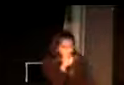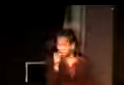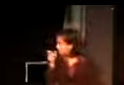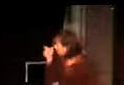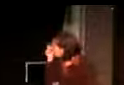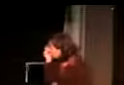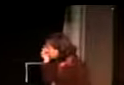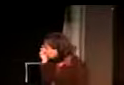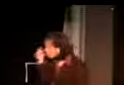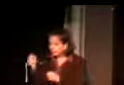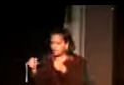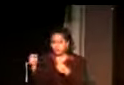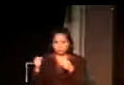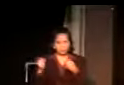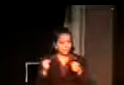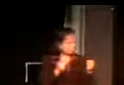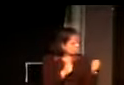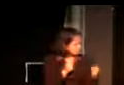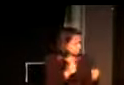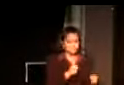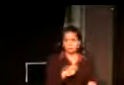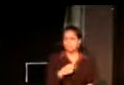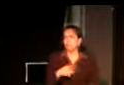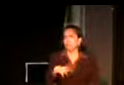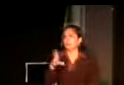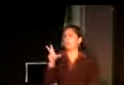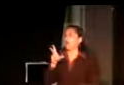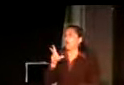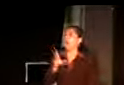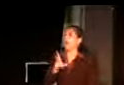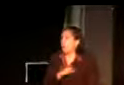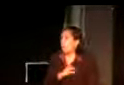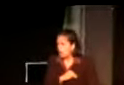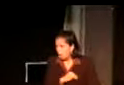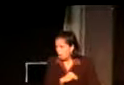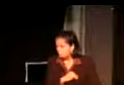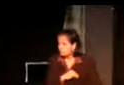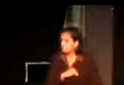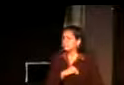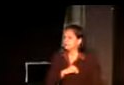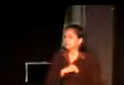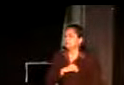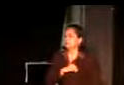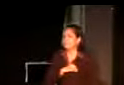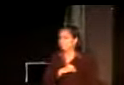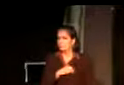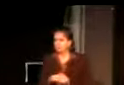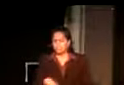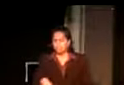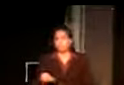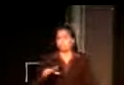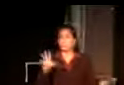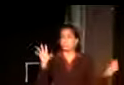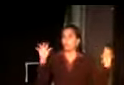veio uma palavra de sabedoria Puxa que bom que eu não sou igual a ela